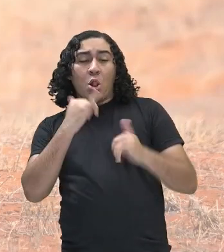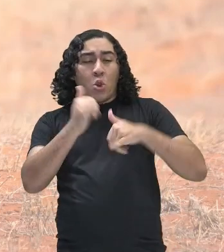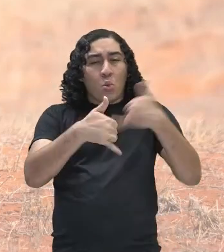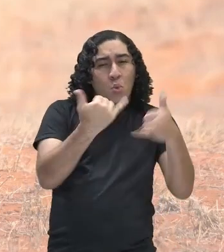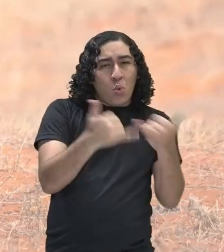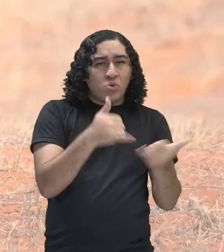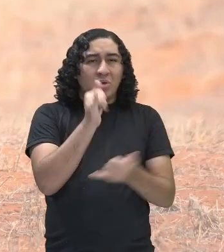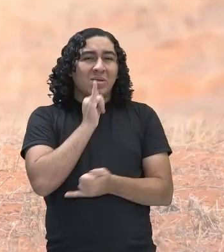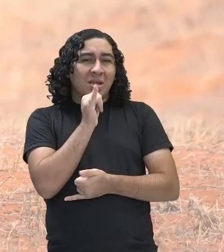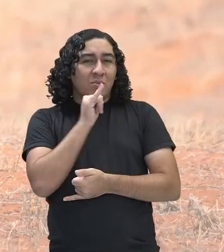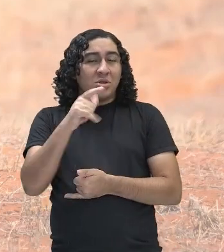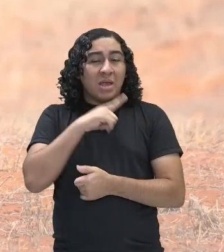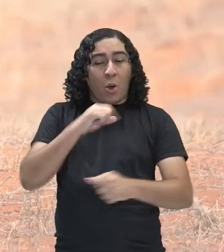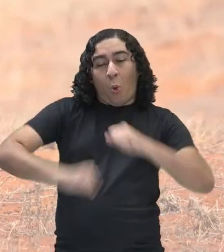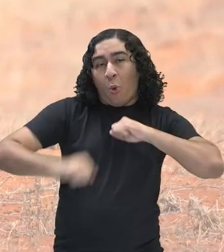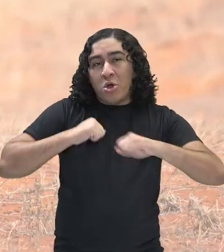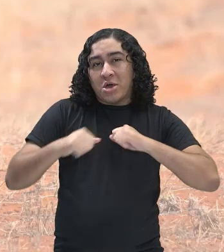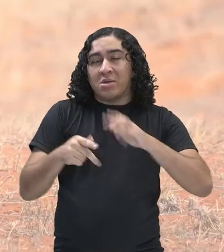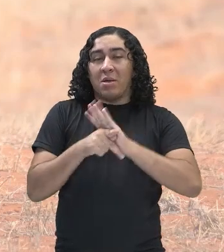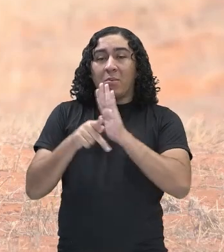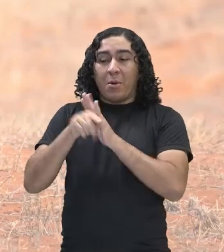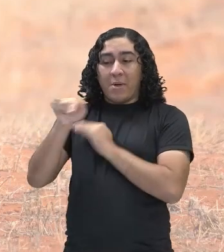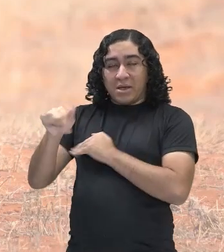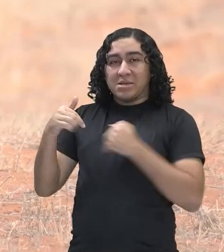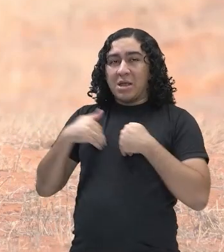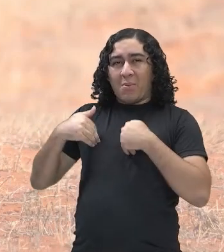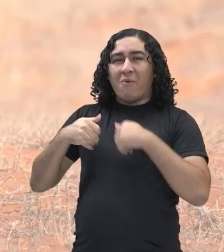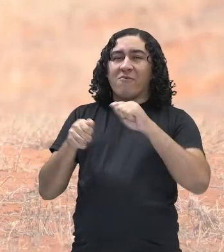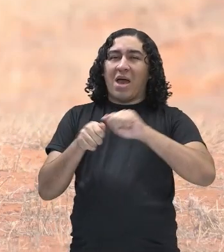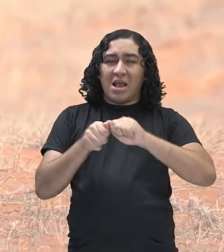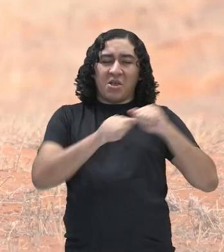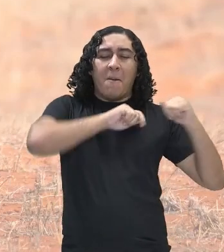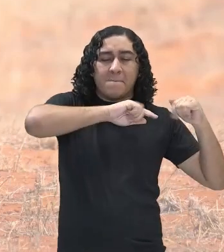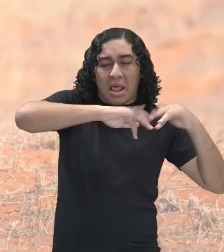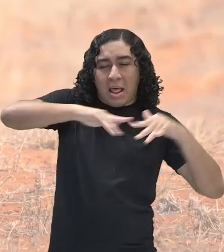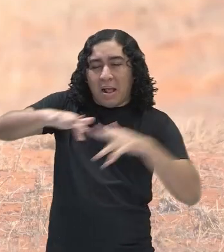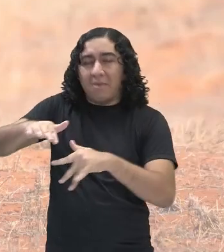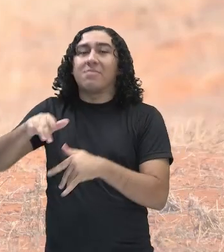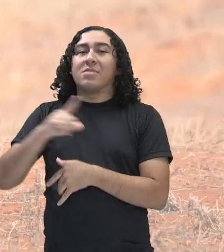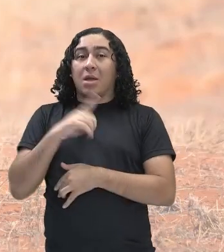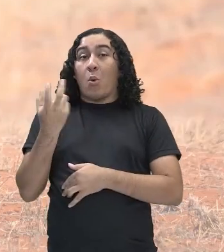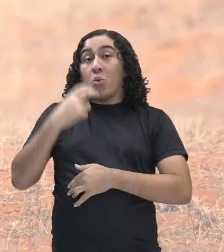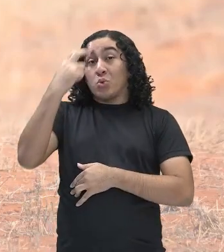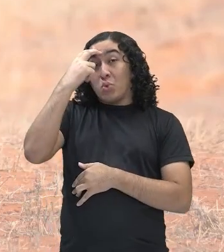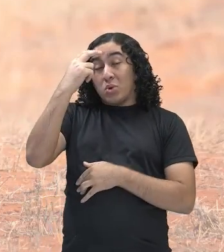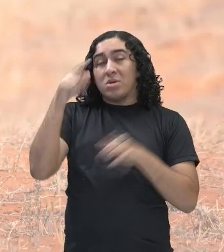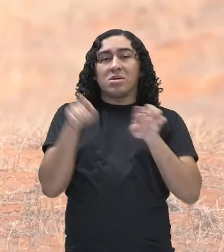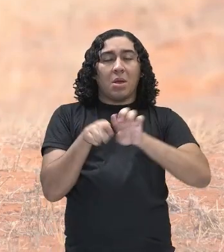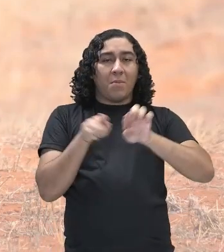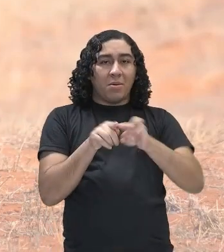corridas, que são chamadas de corridas de avestruz. Isso acontece em algumas culturas. A incidência dele, em